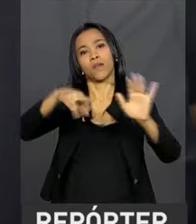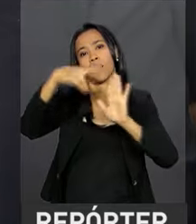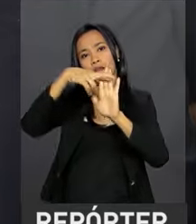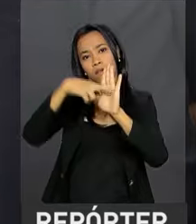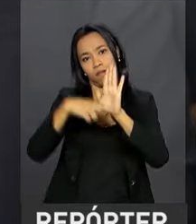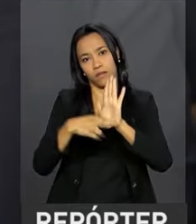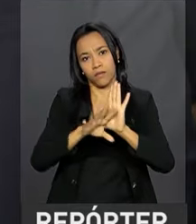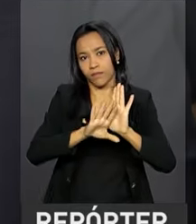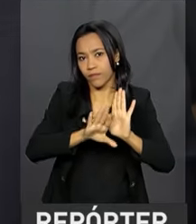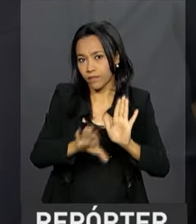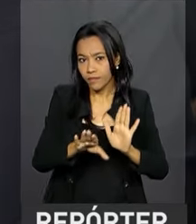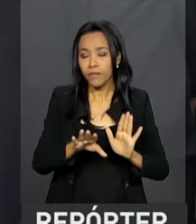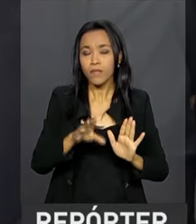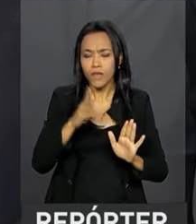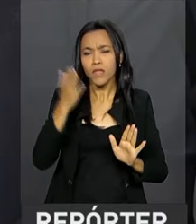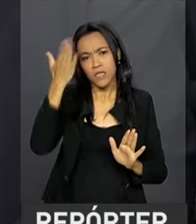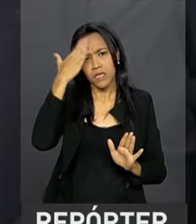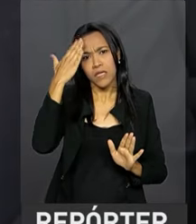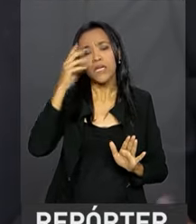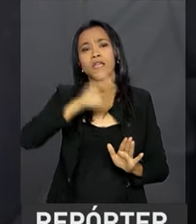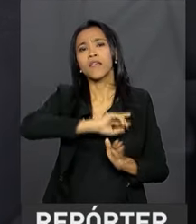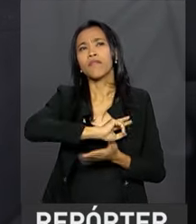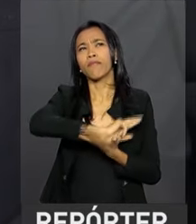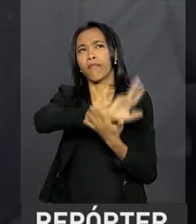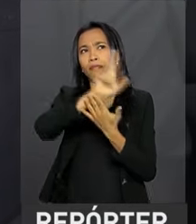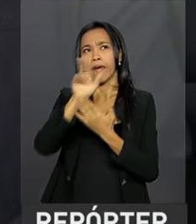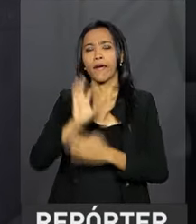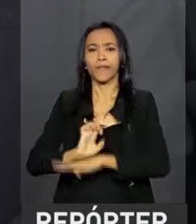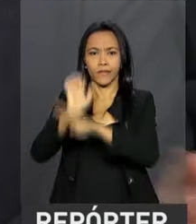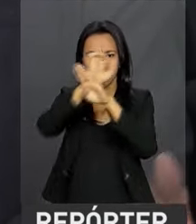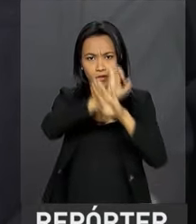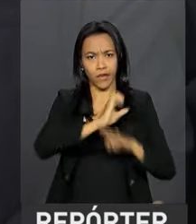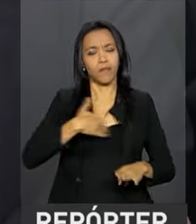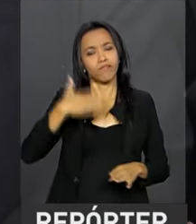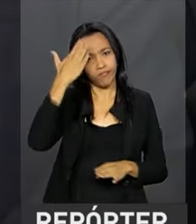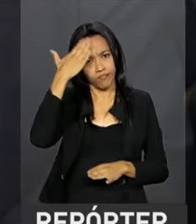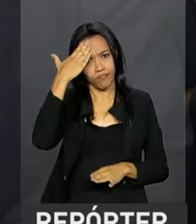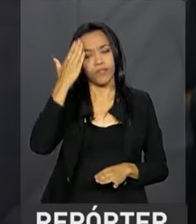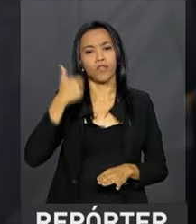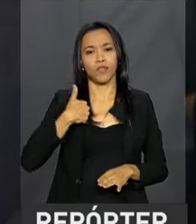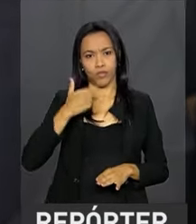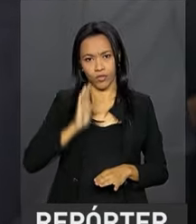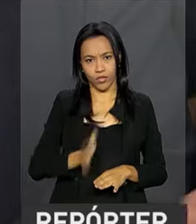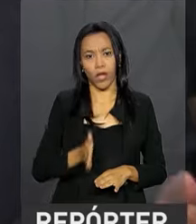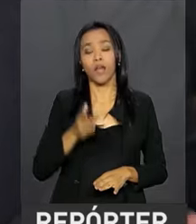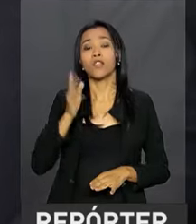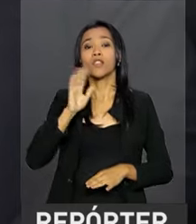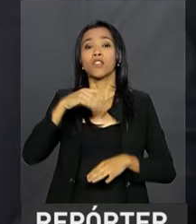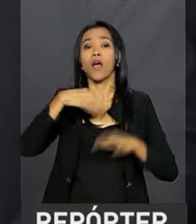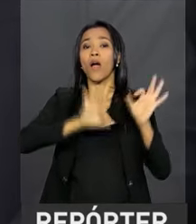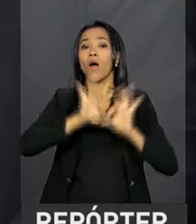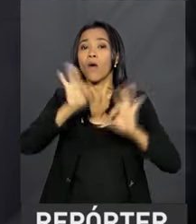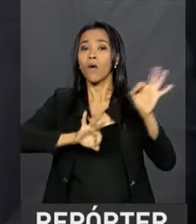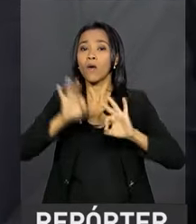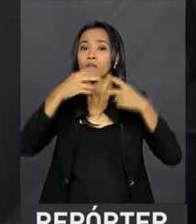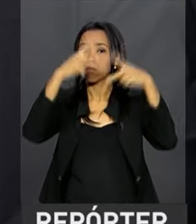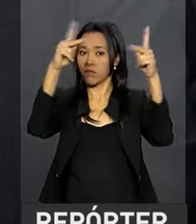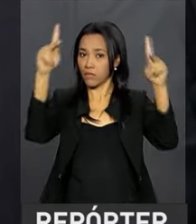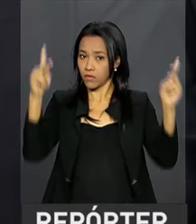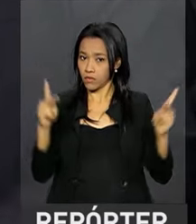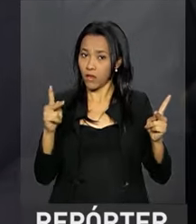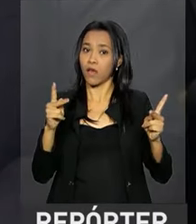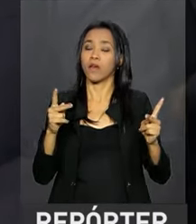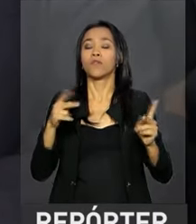até que vários estados tenho ciência disto já providenciaram a sua reformulação eh